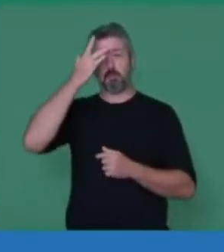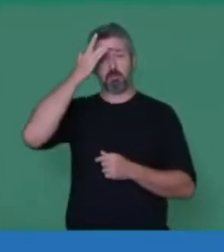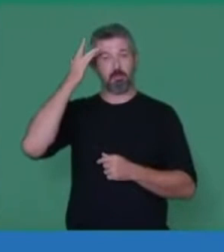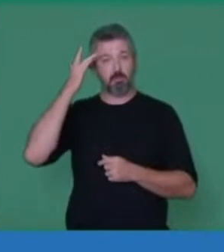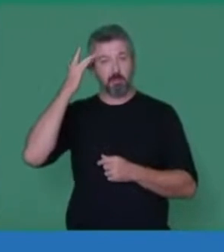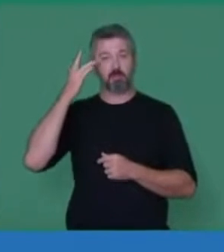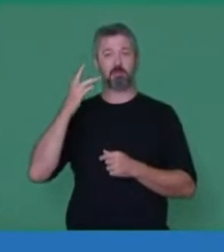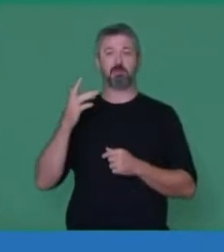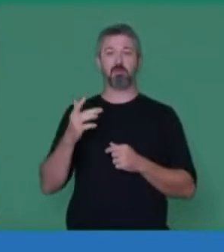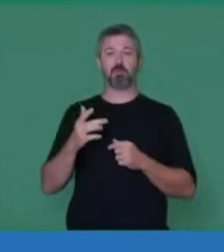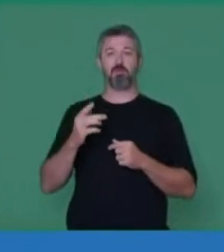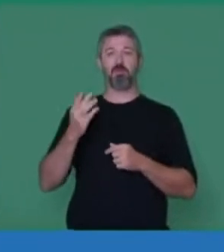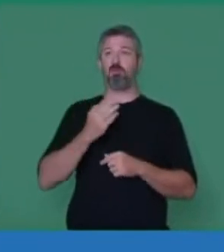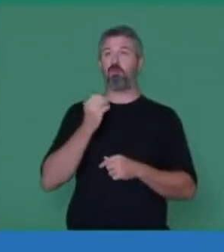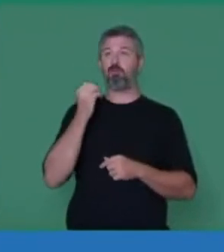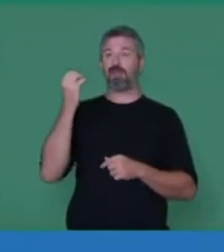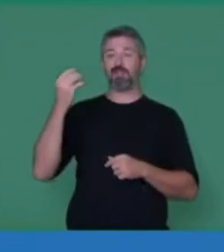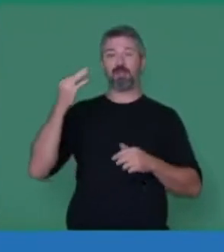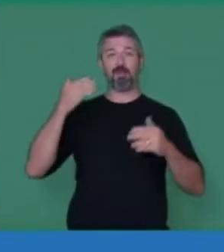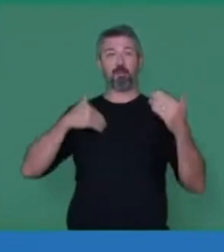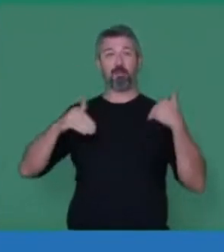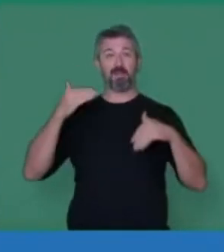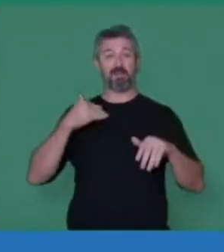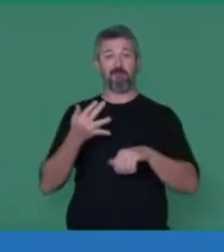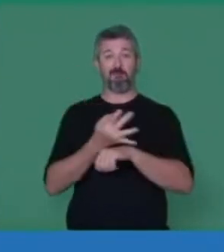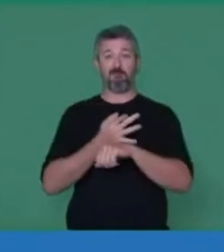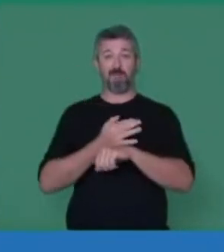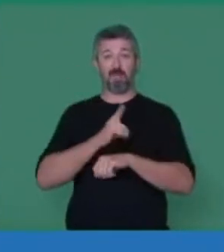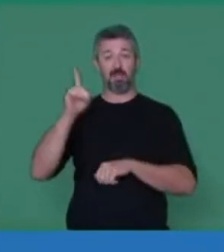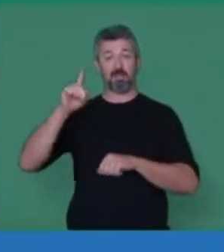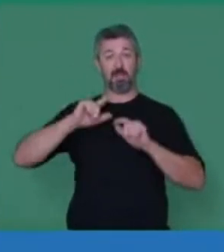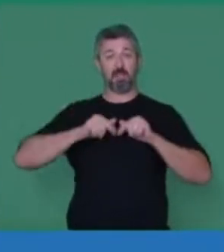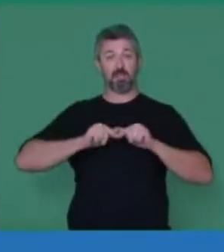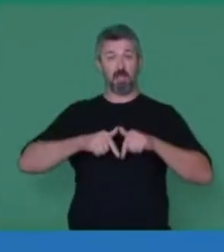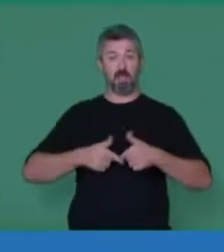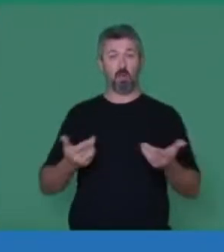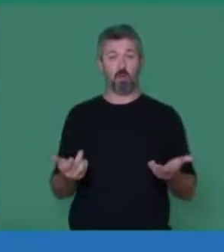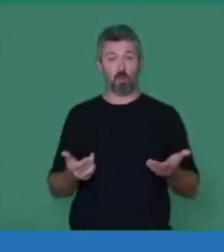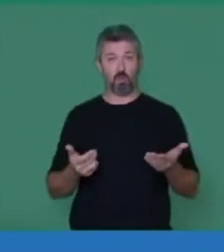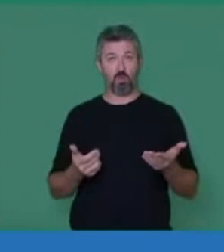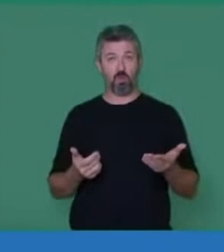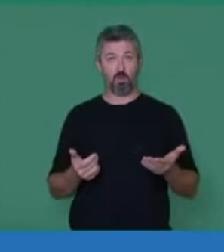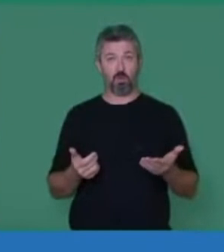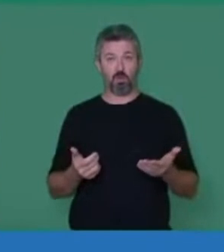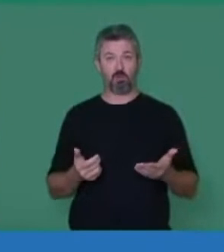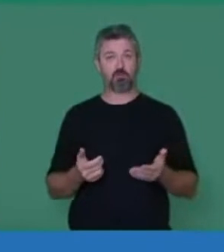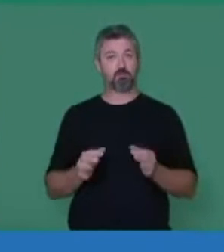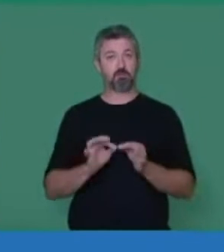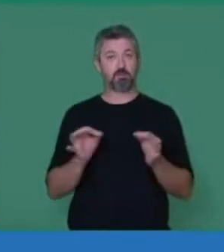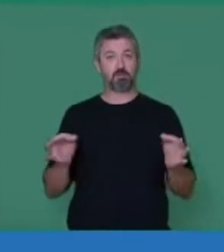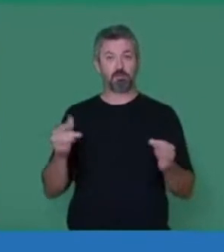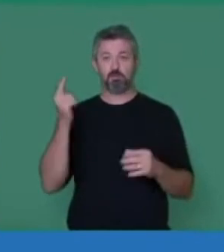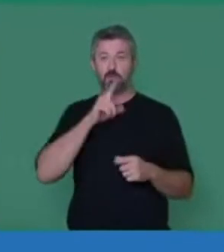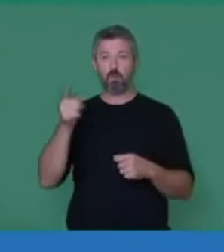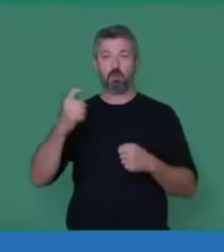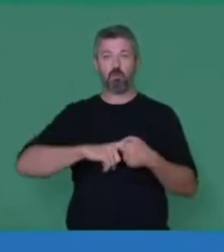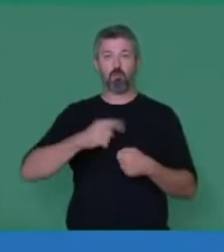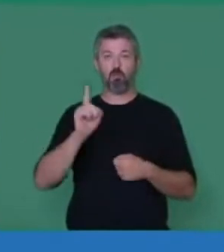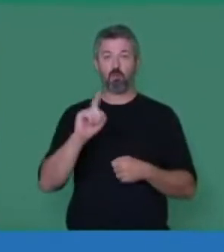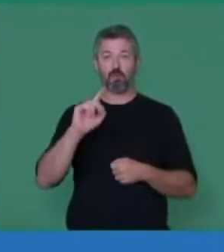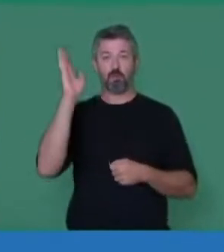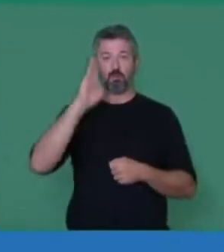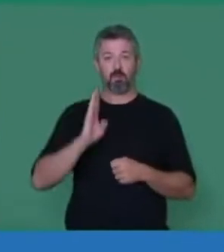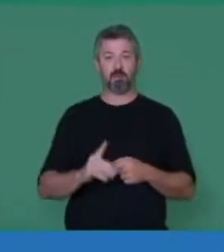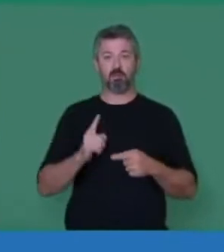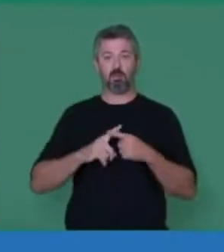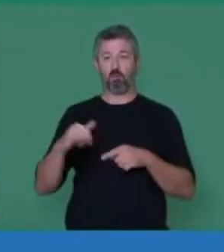lá passar férias em Israel, brasileiros que foram passar férias em Israel, Adriana, e que simplesmente não conseguem voltar para cá, para o Brasil, porque